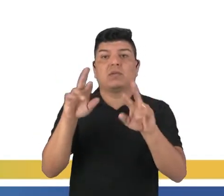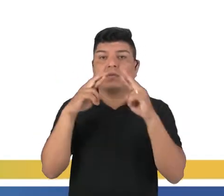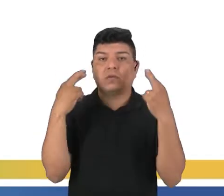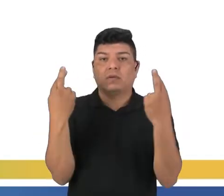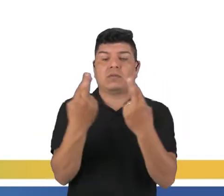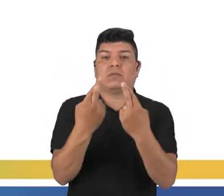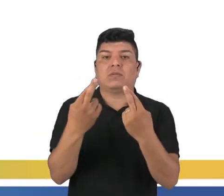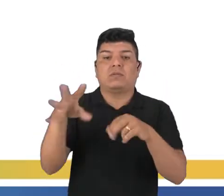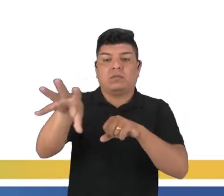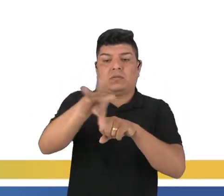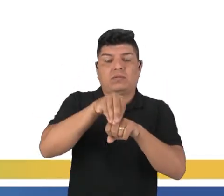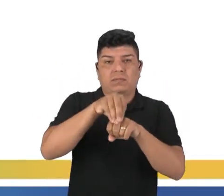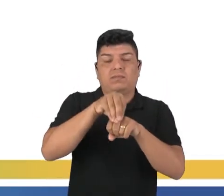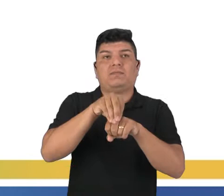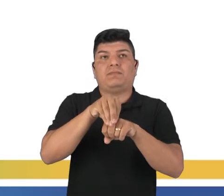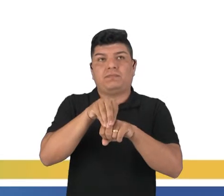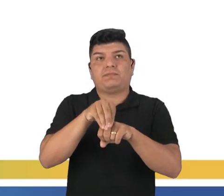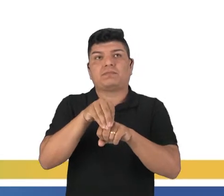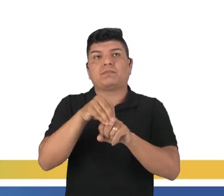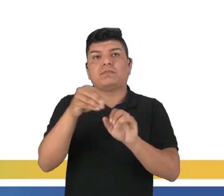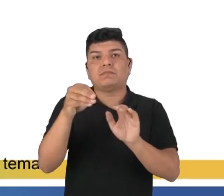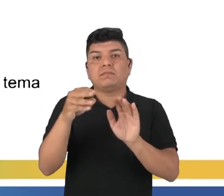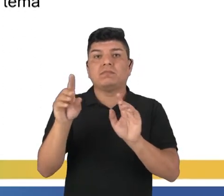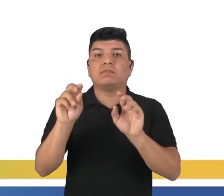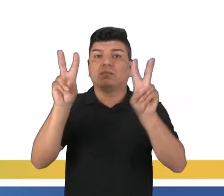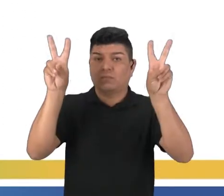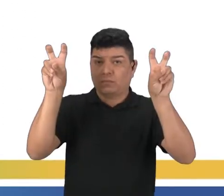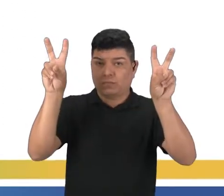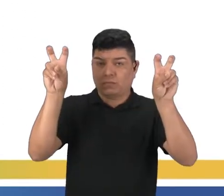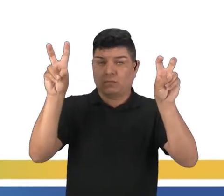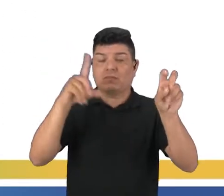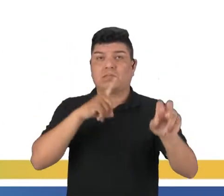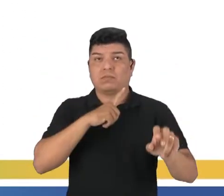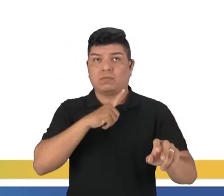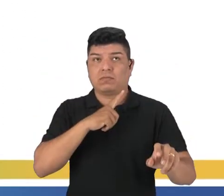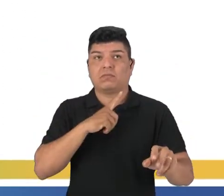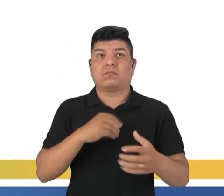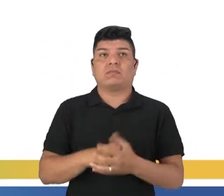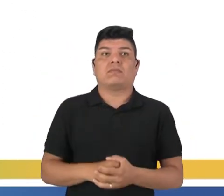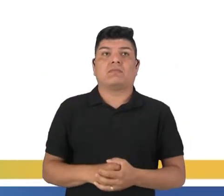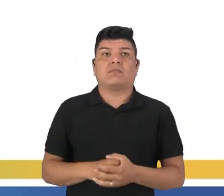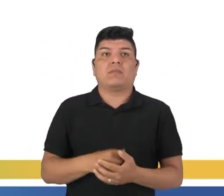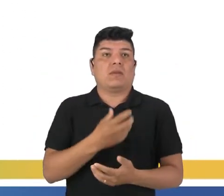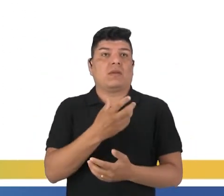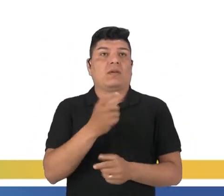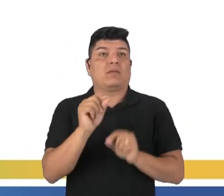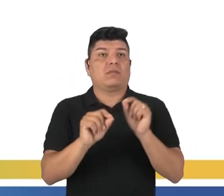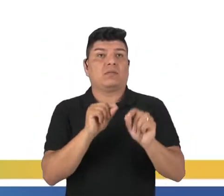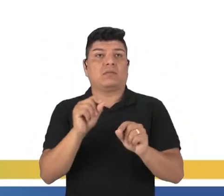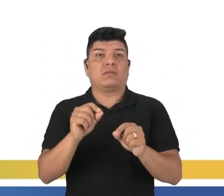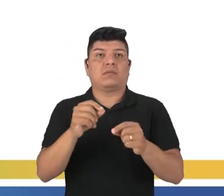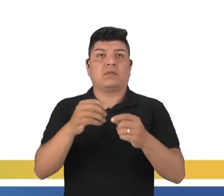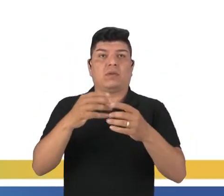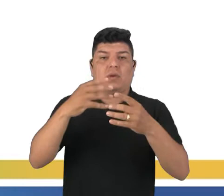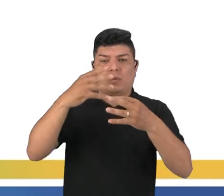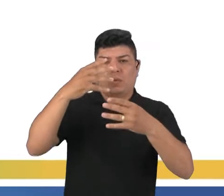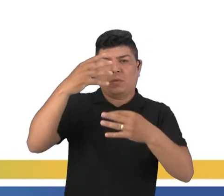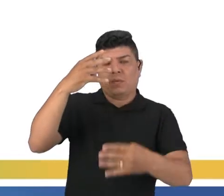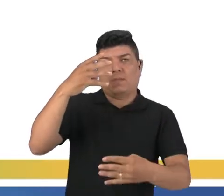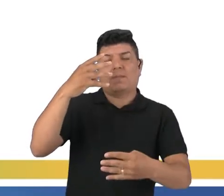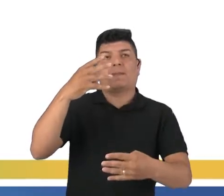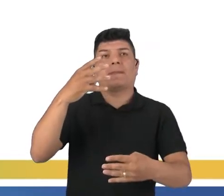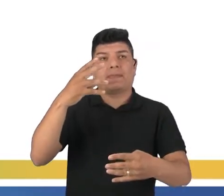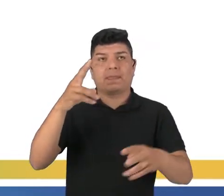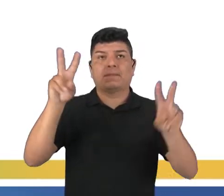reunião de conhecimentos, tá? E dados relacionados com o tema. A enumeração, que são o quê? As ordens dos